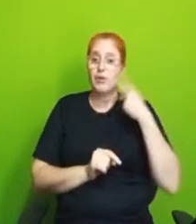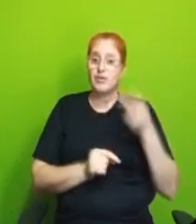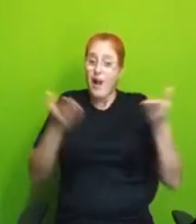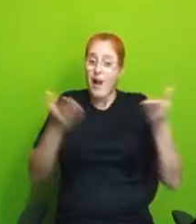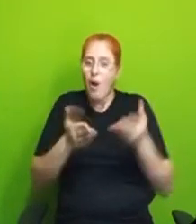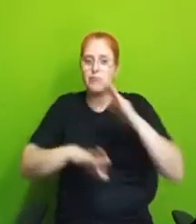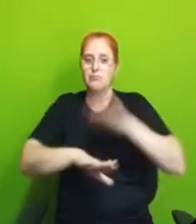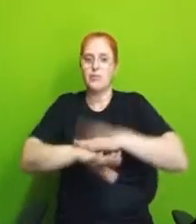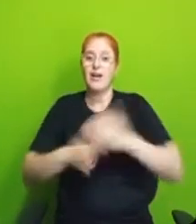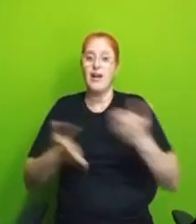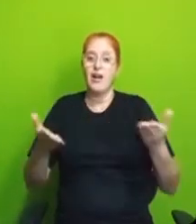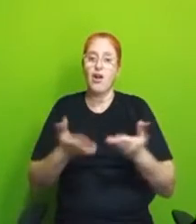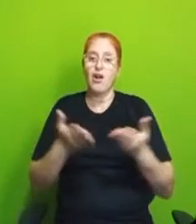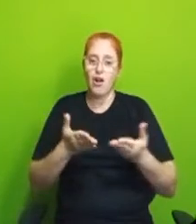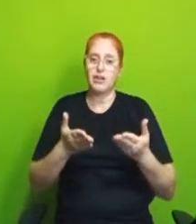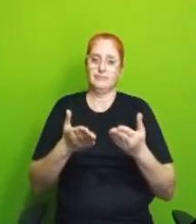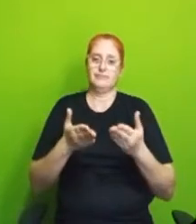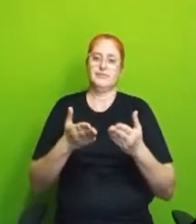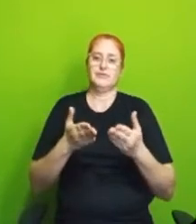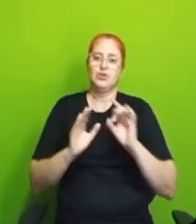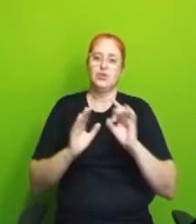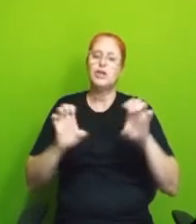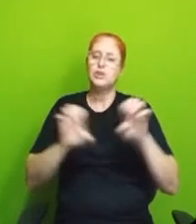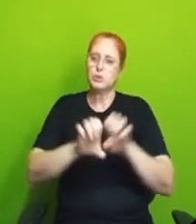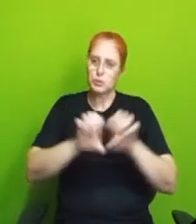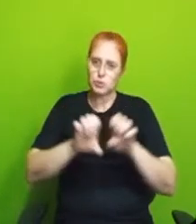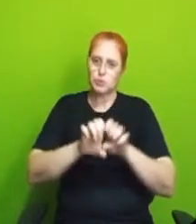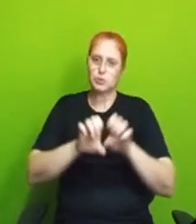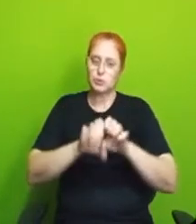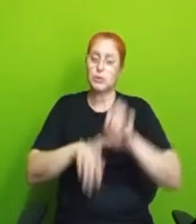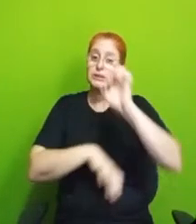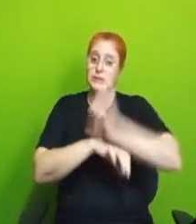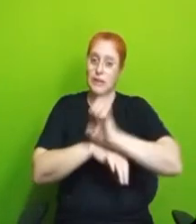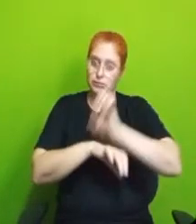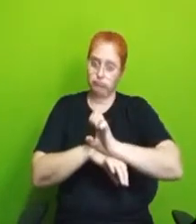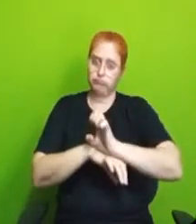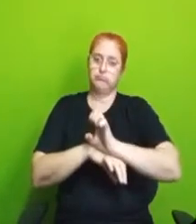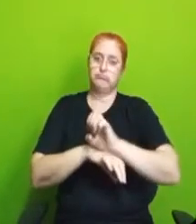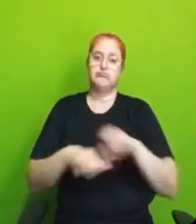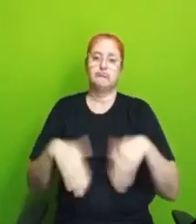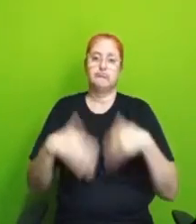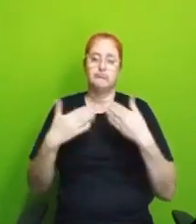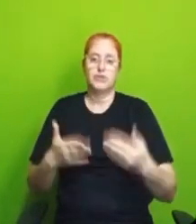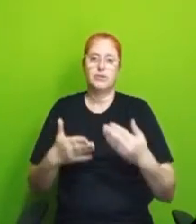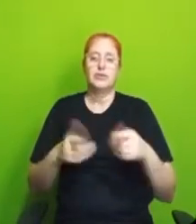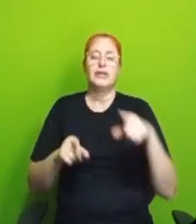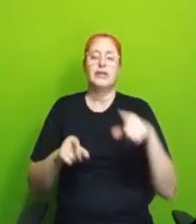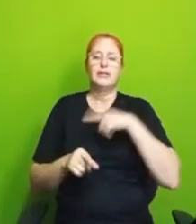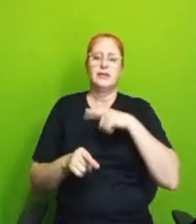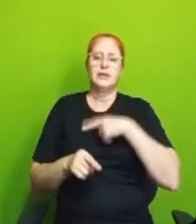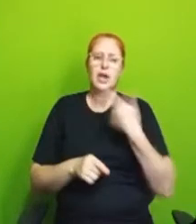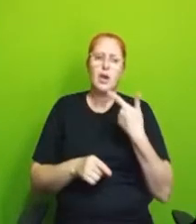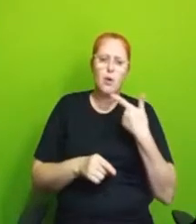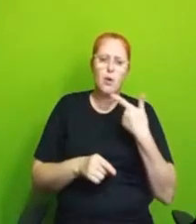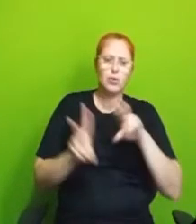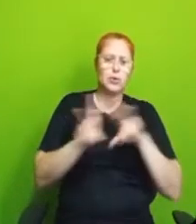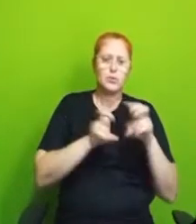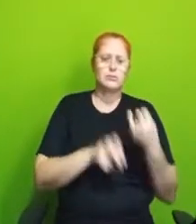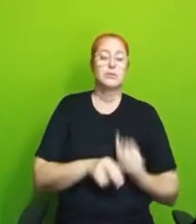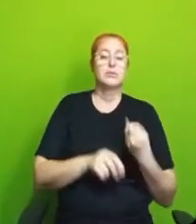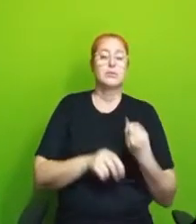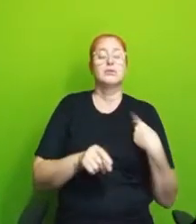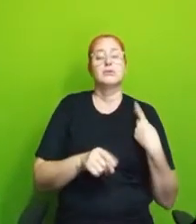sobre a própria estruturação da ação do Estado, né? E esse foi um outro ponto também importante, porque a gente